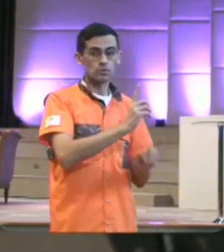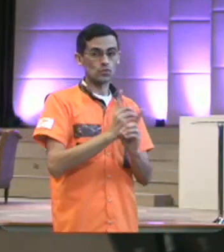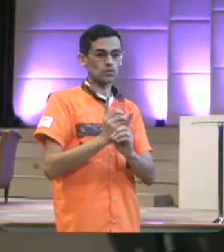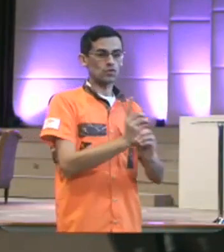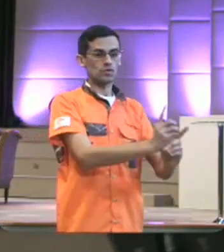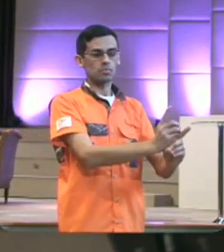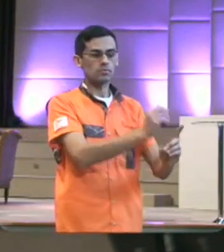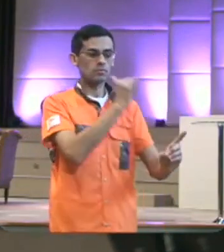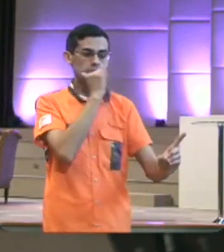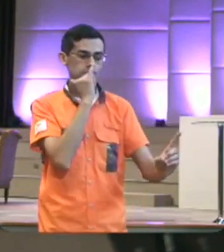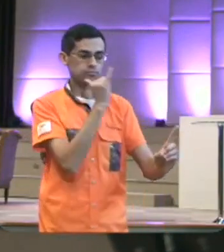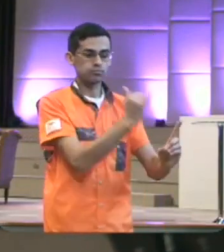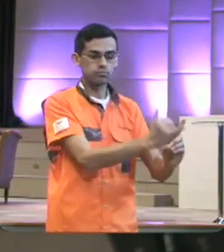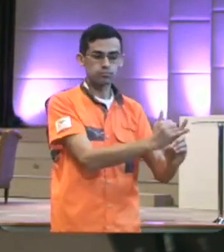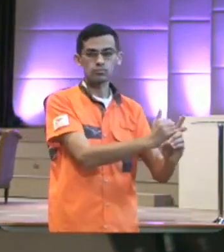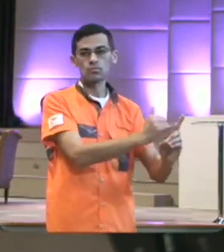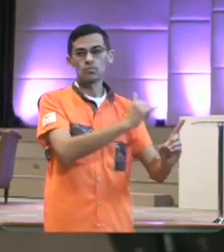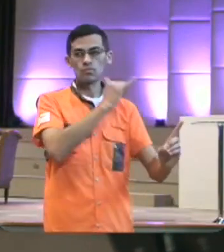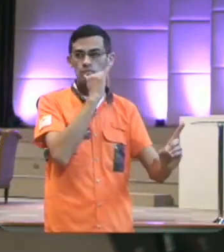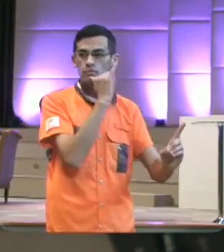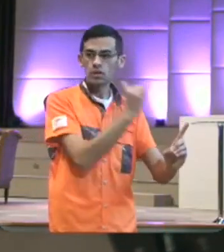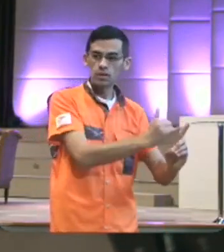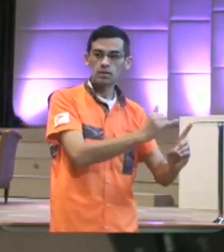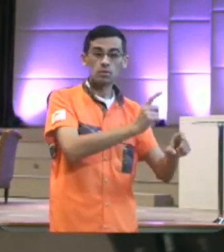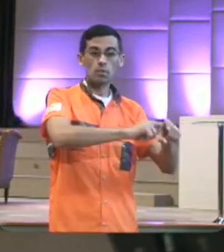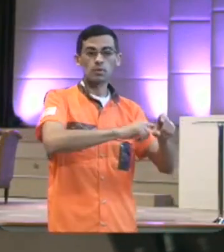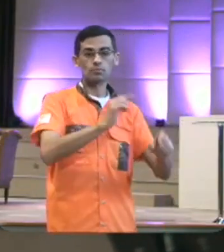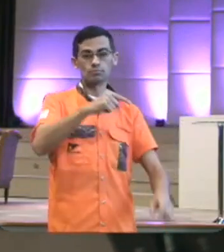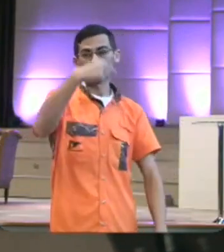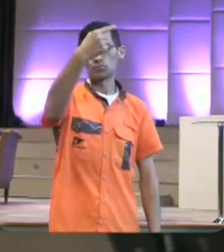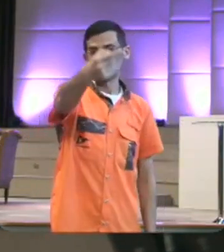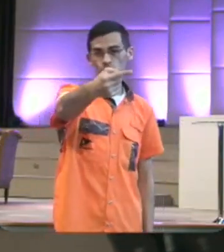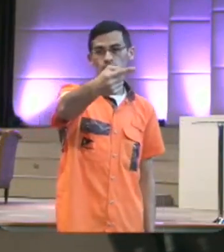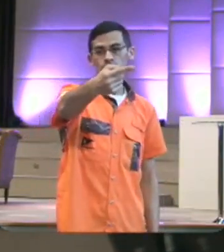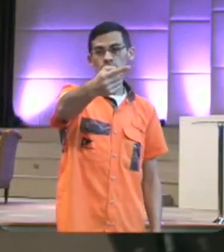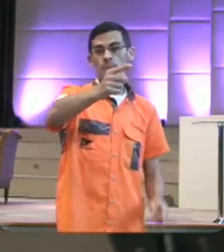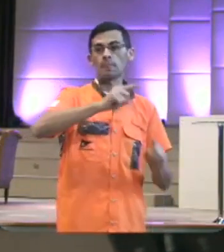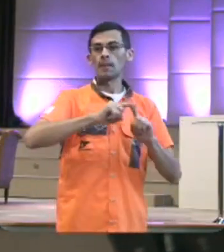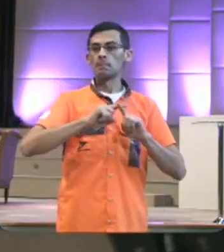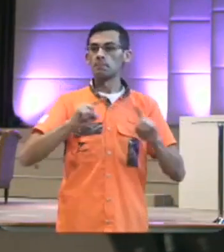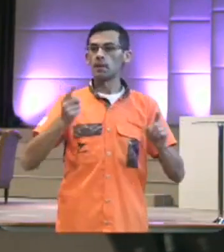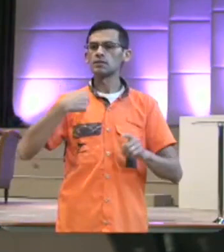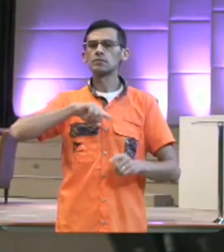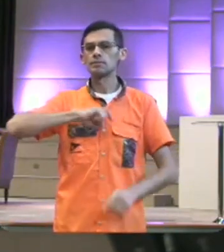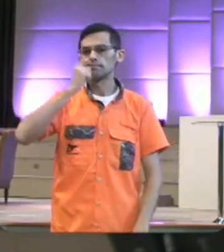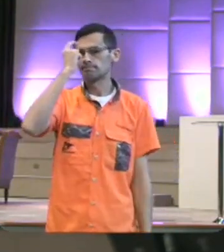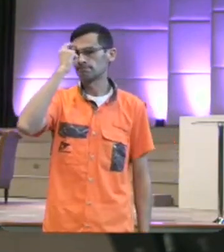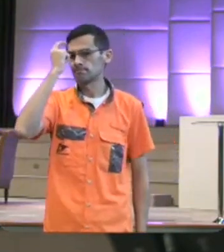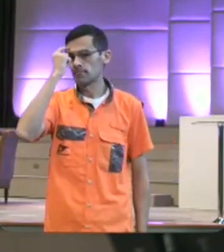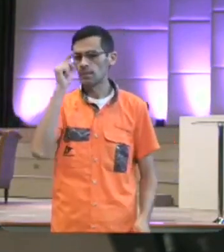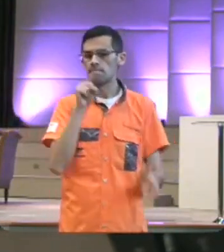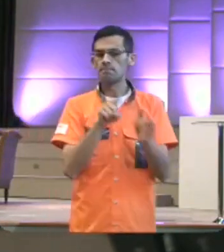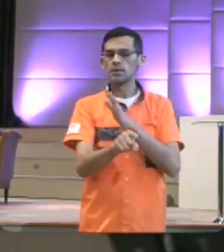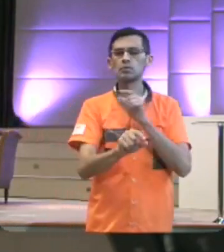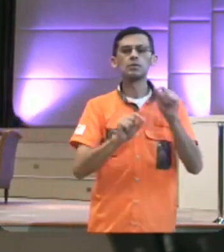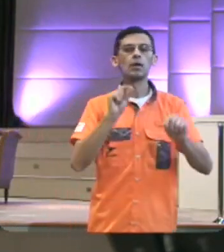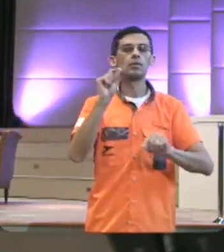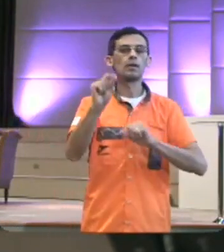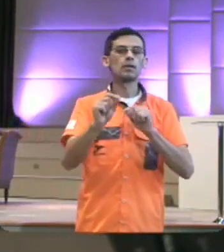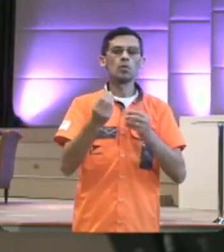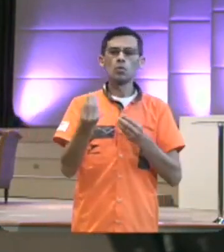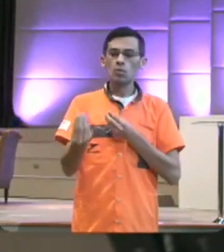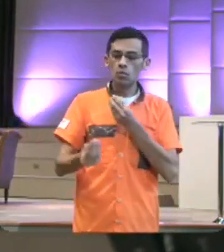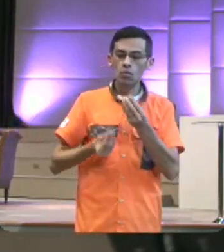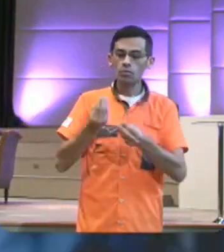preparando esses discípulos para aquele momento seguinte. E a grande pergunta é: como